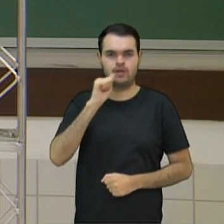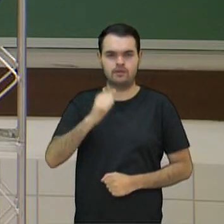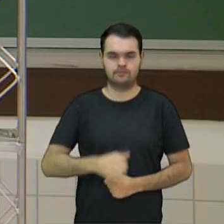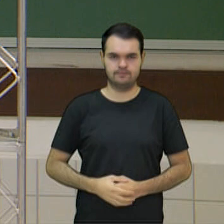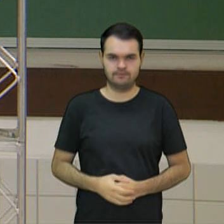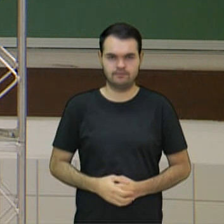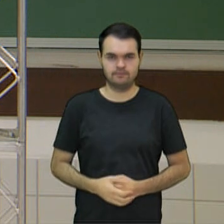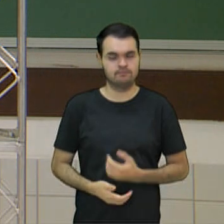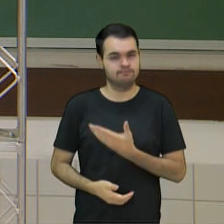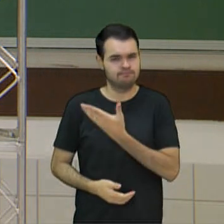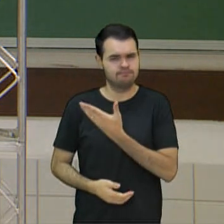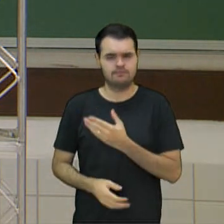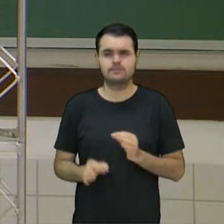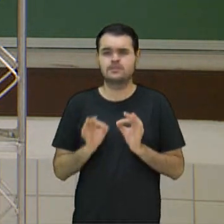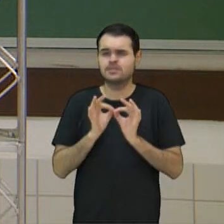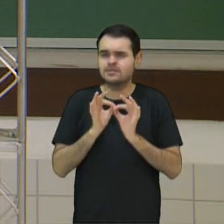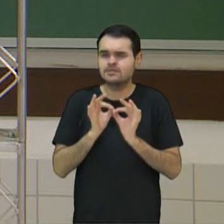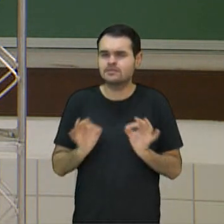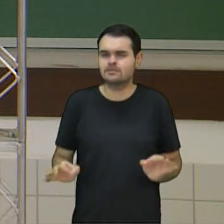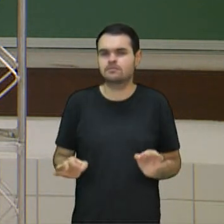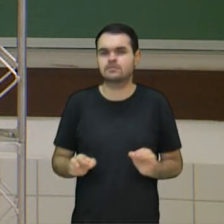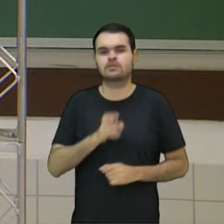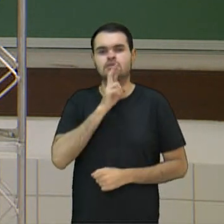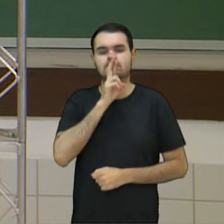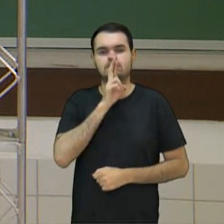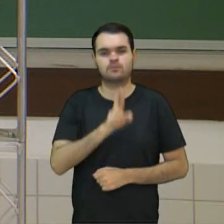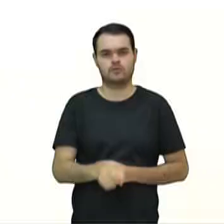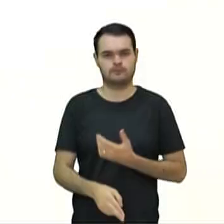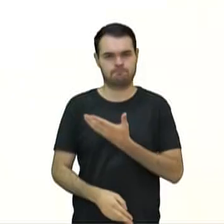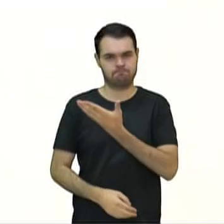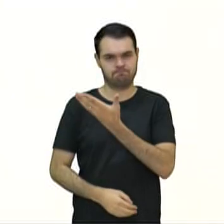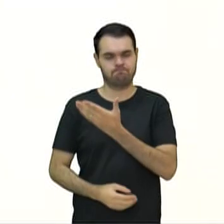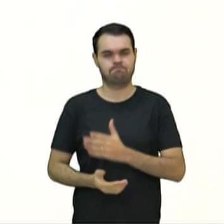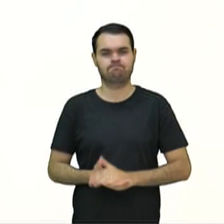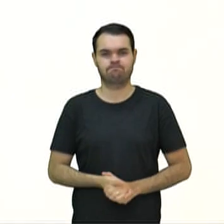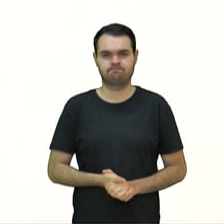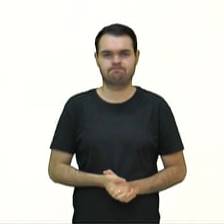Então, essa é bem simples, né? A resposta aqui é